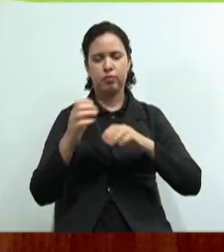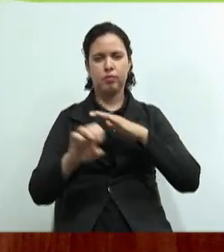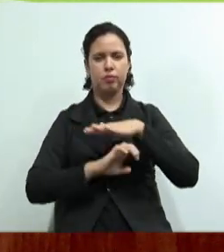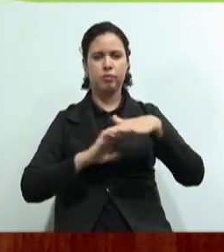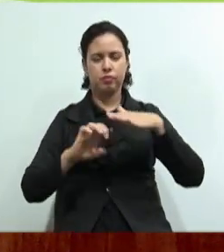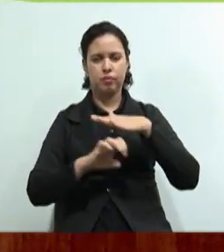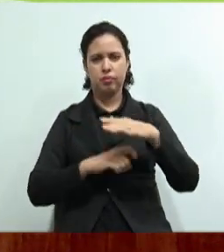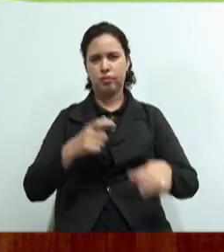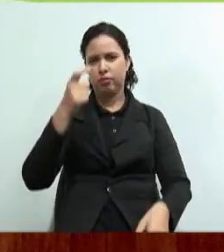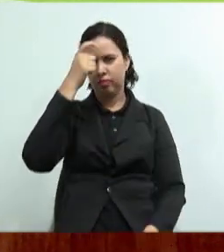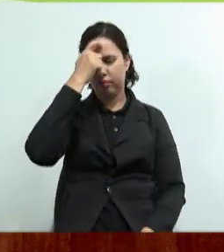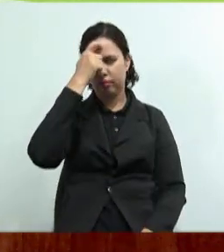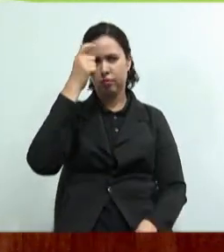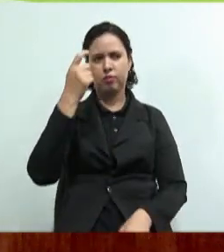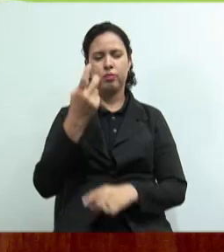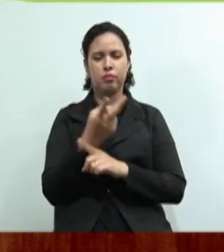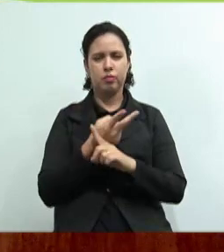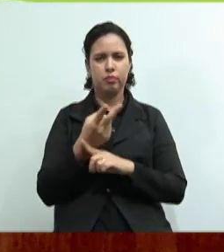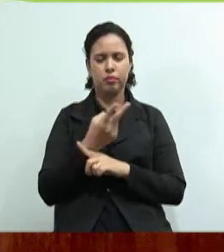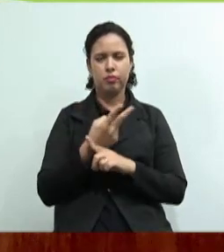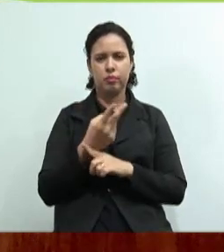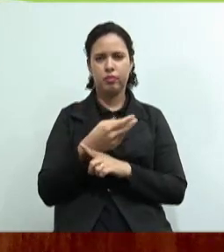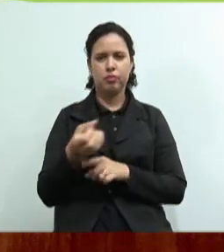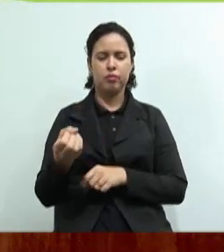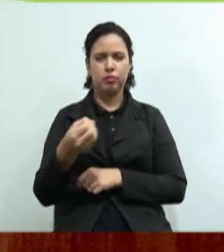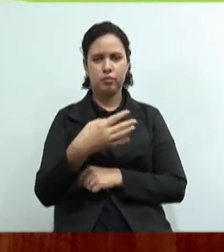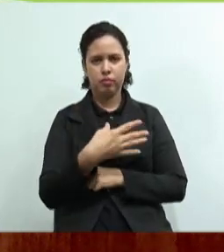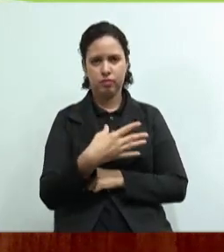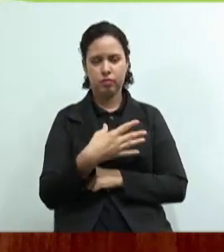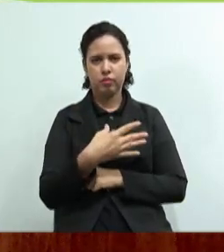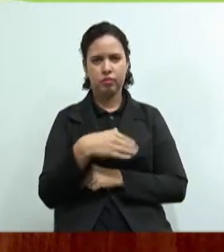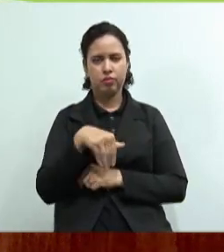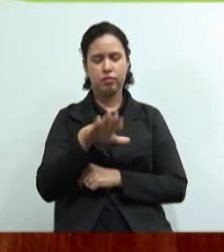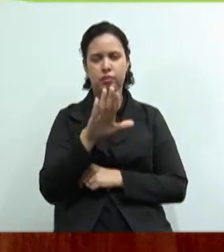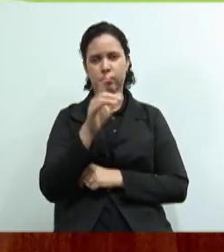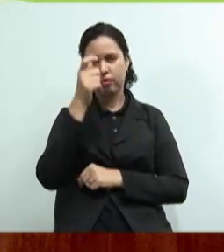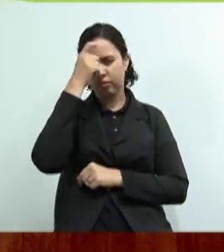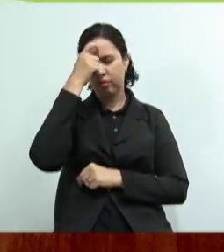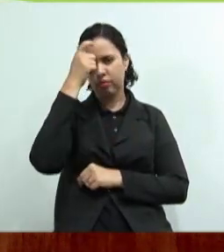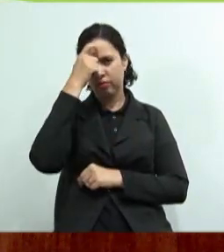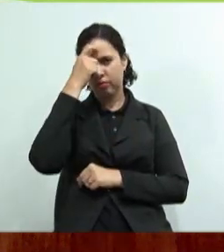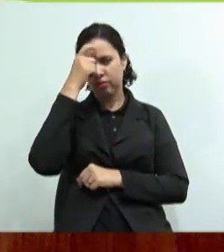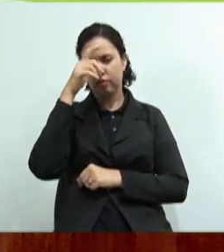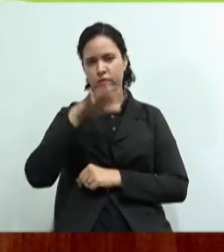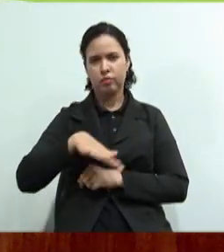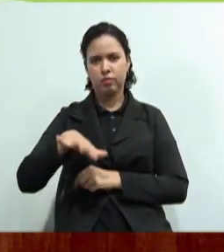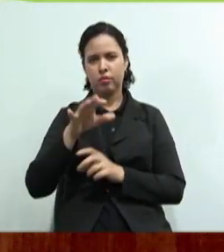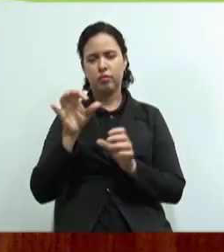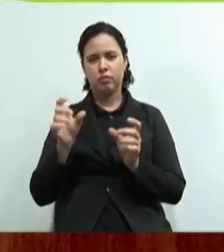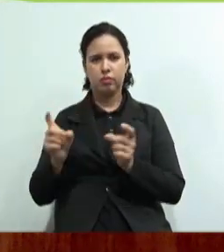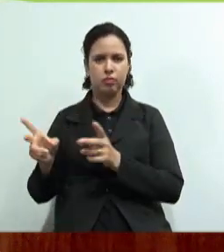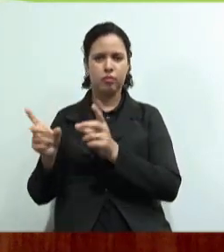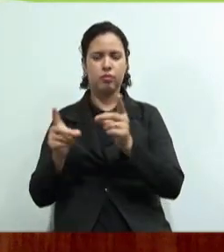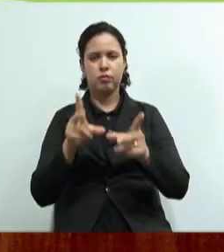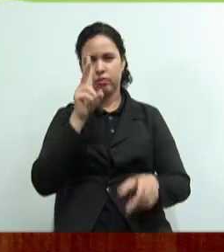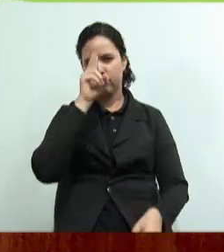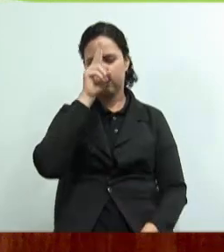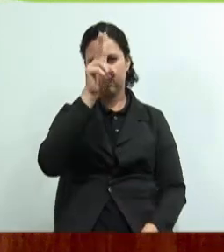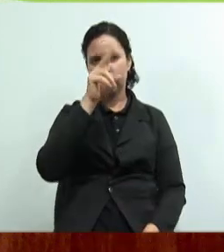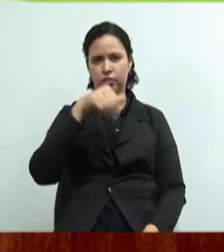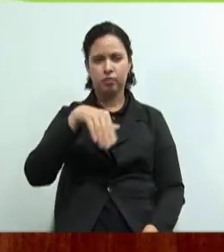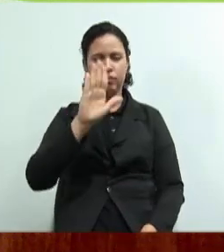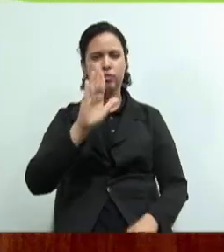conscientes, buscando novos consumidores mais conscientes, esse comércio justo tende a se fortalecer cada vez